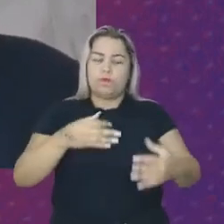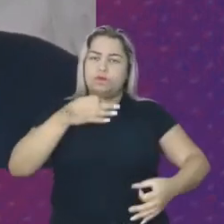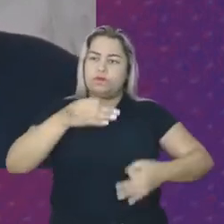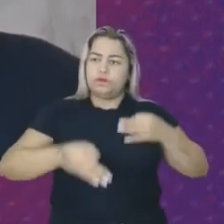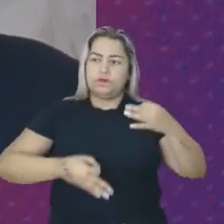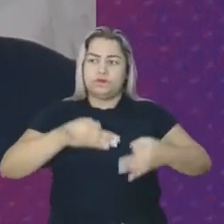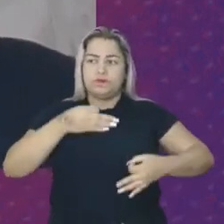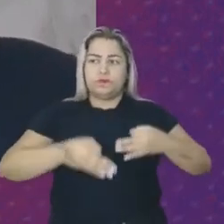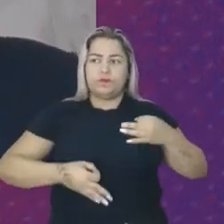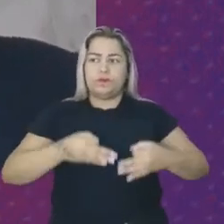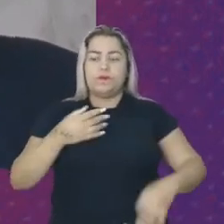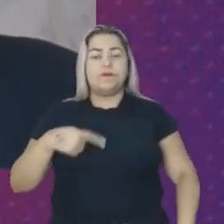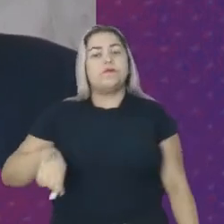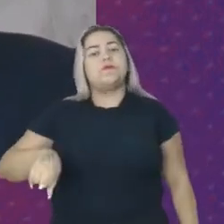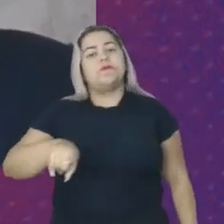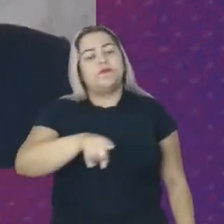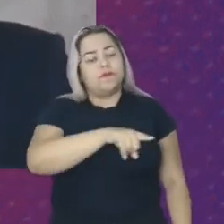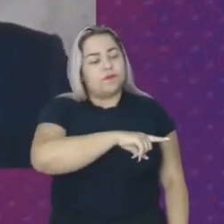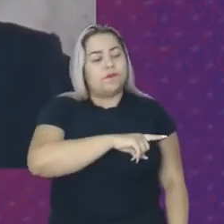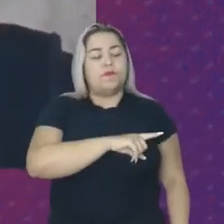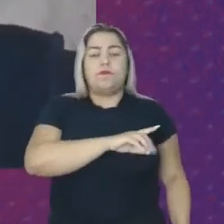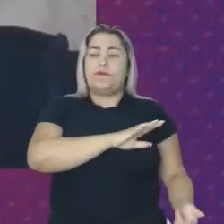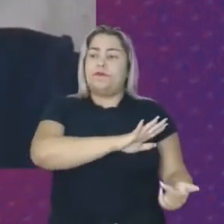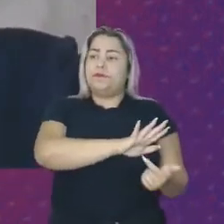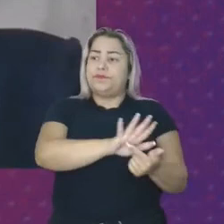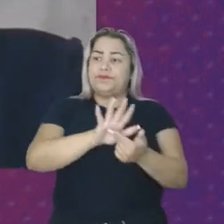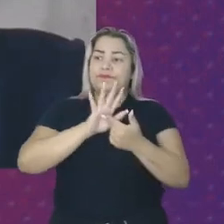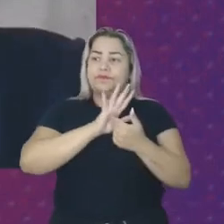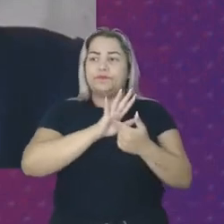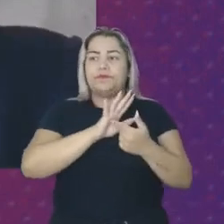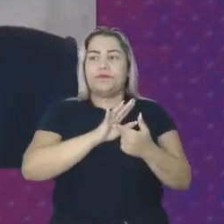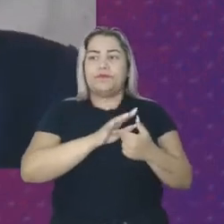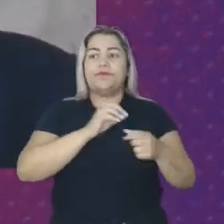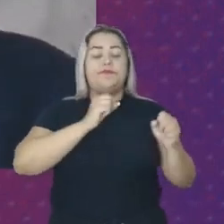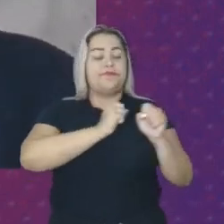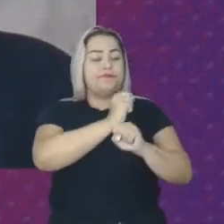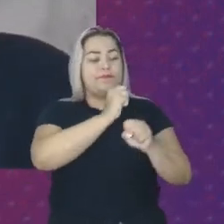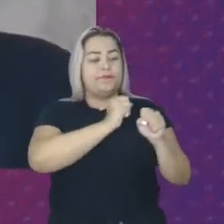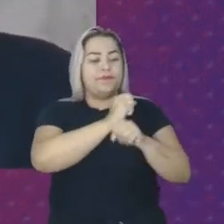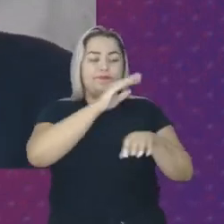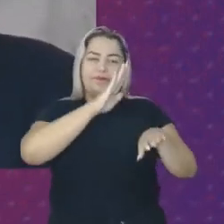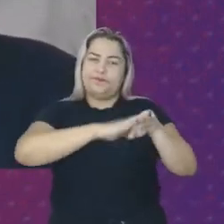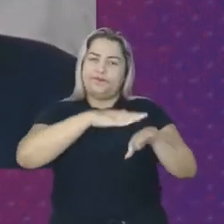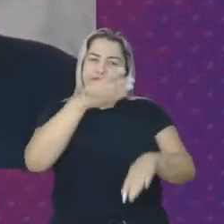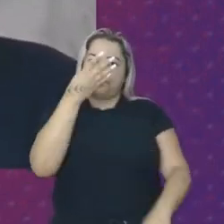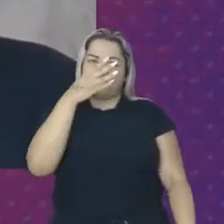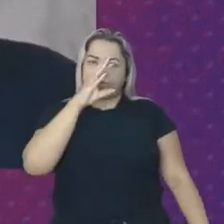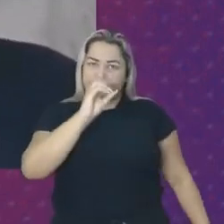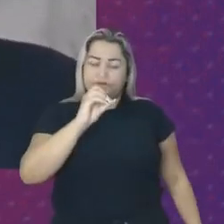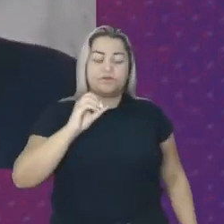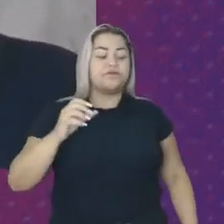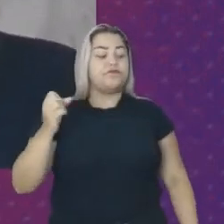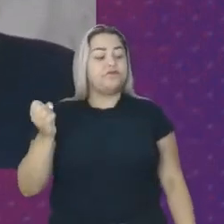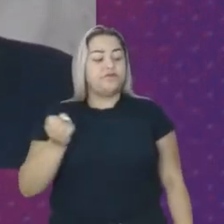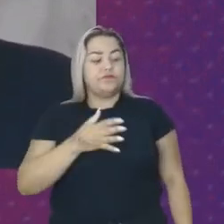Justiça, nós lançamos a construção de mais 40 novas